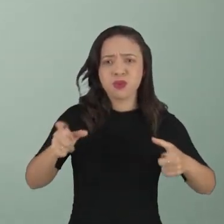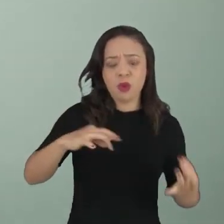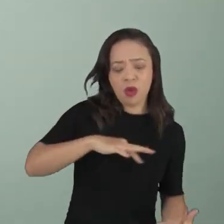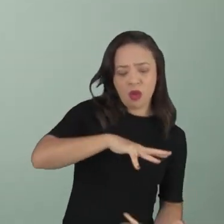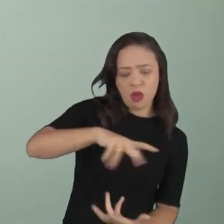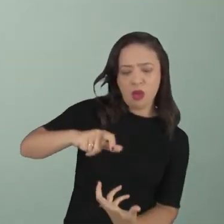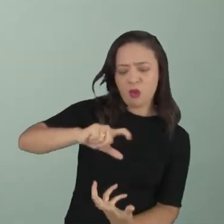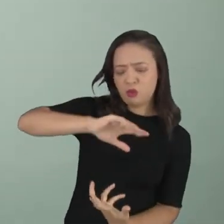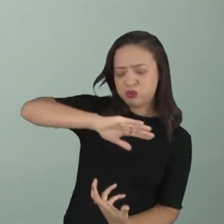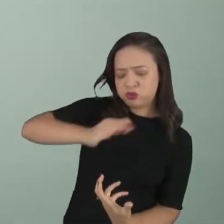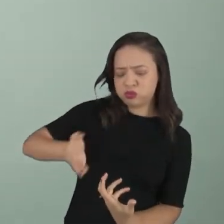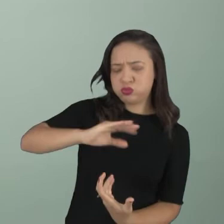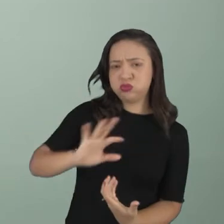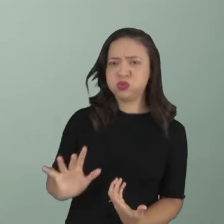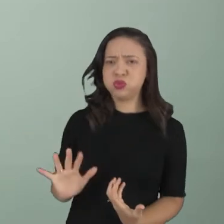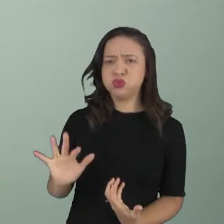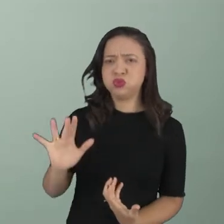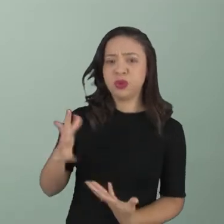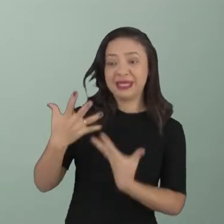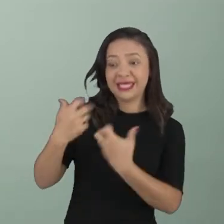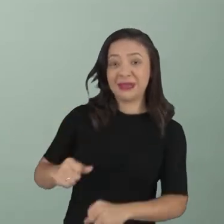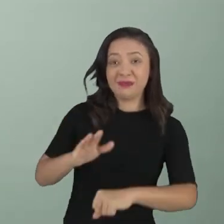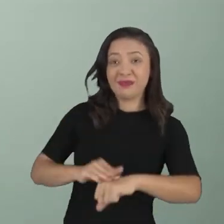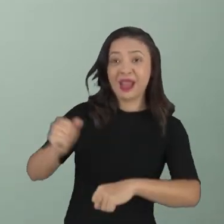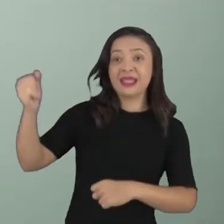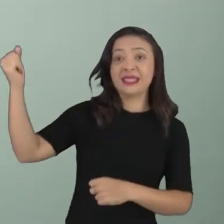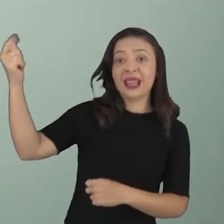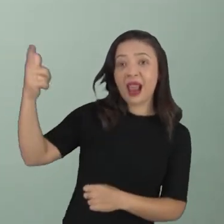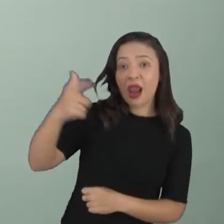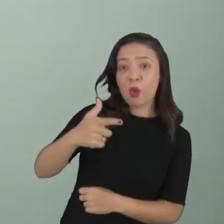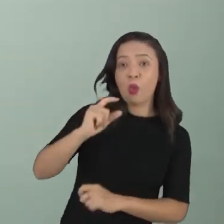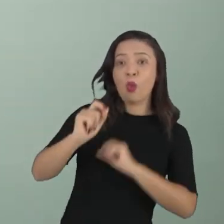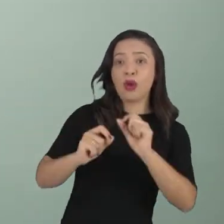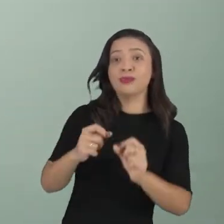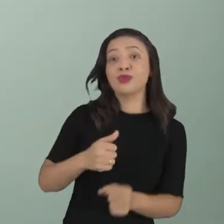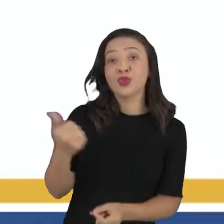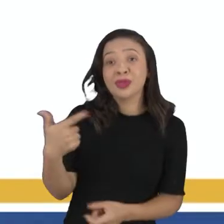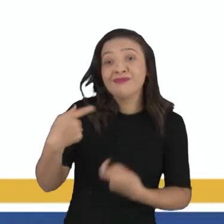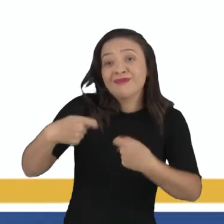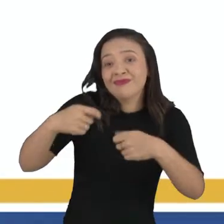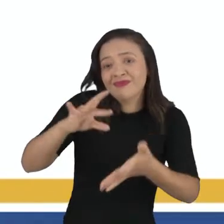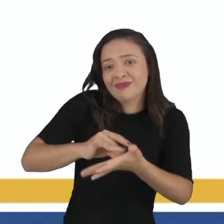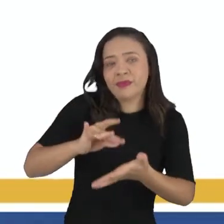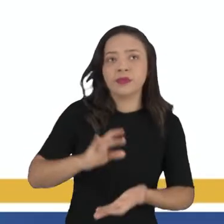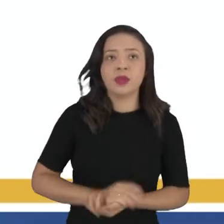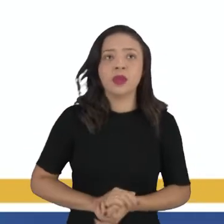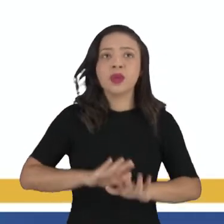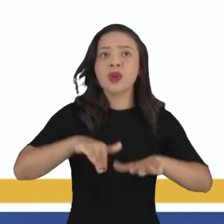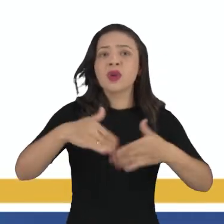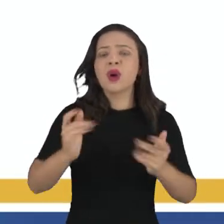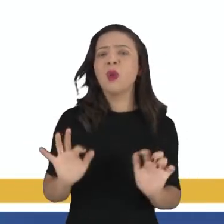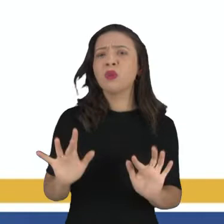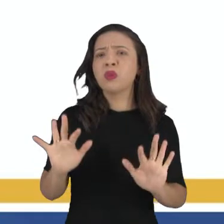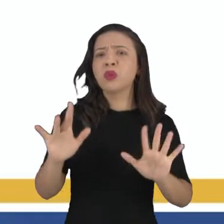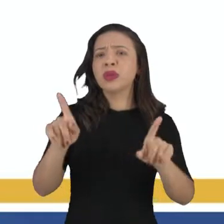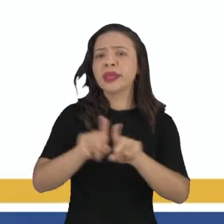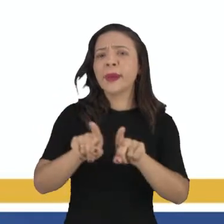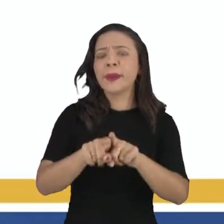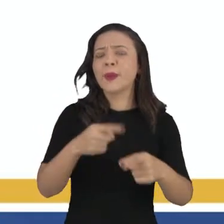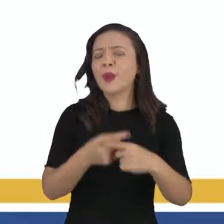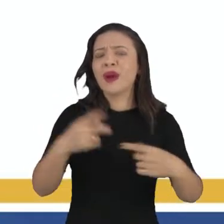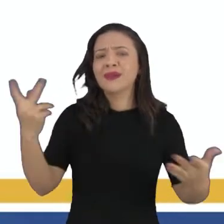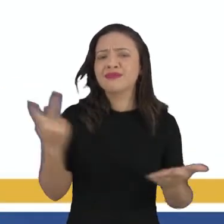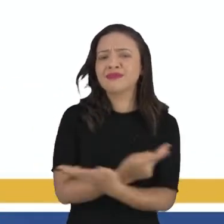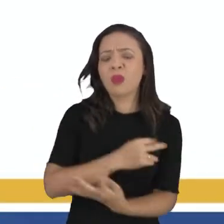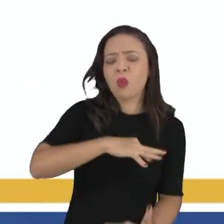de gases e que retém mais calor do que nós precisamos, tá bom? Quais são os gases e as causas do efeito estufa,